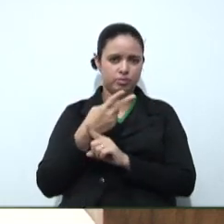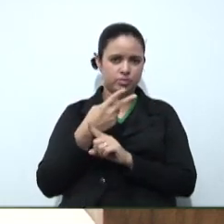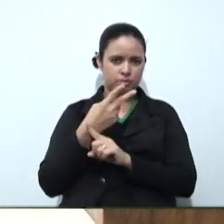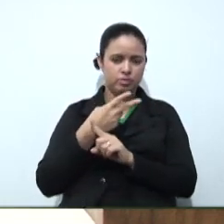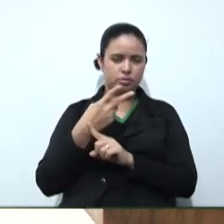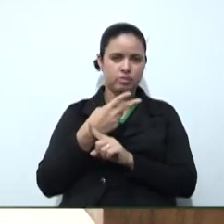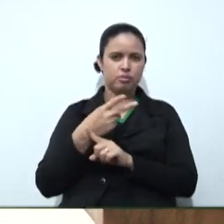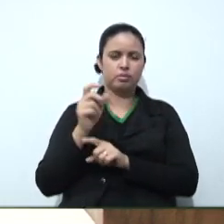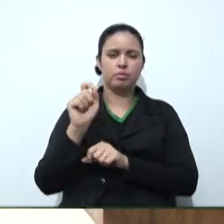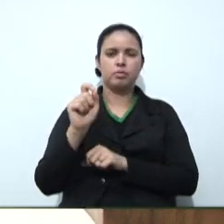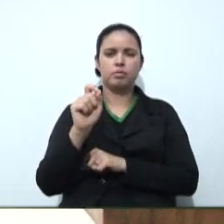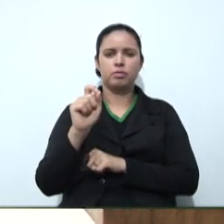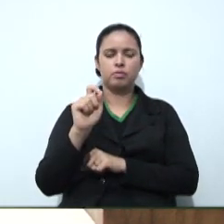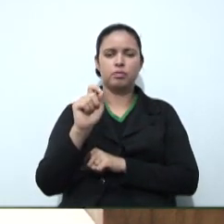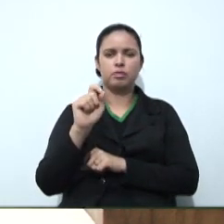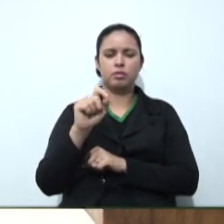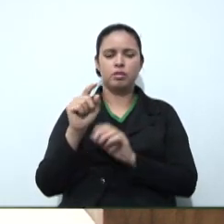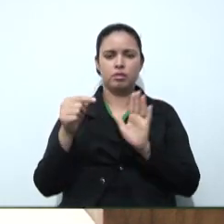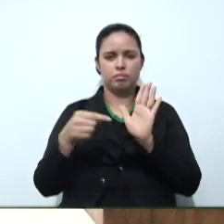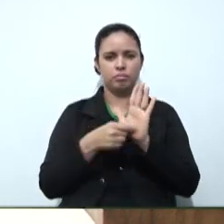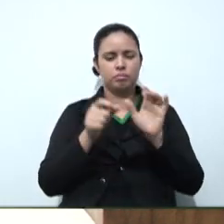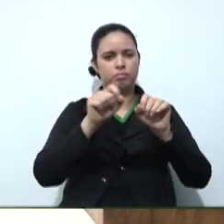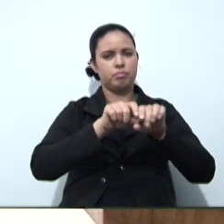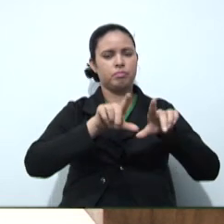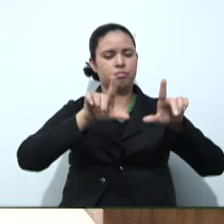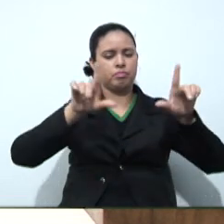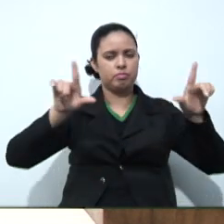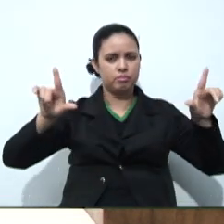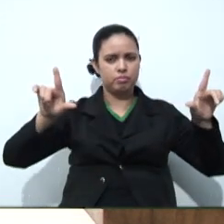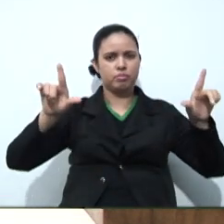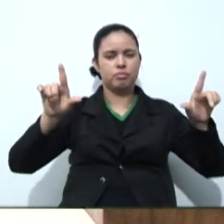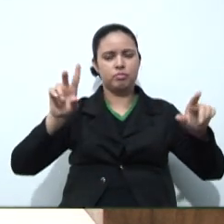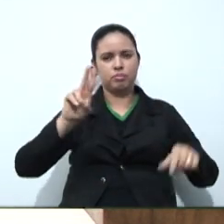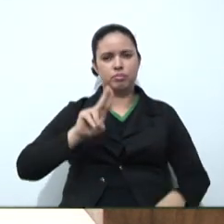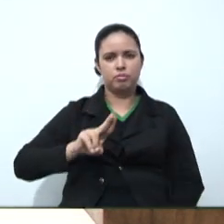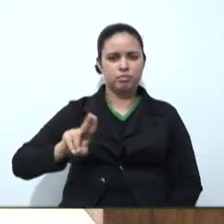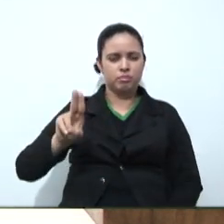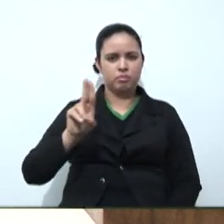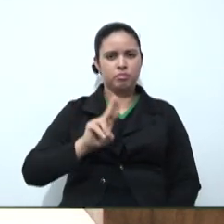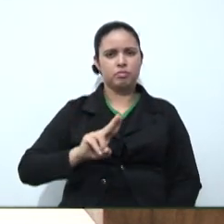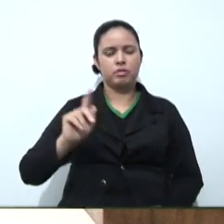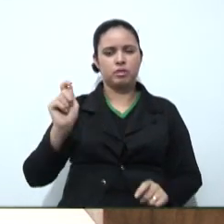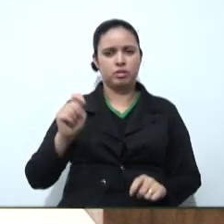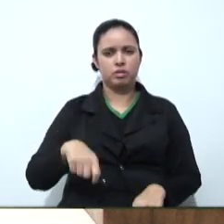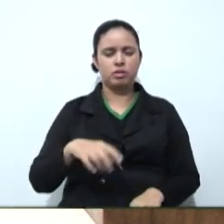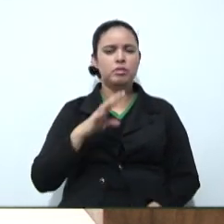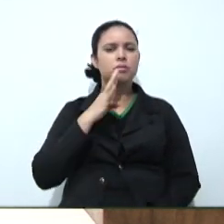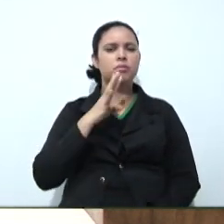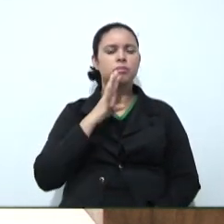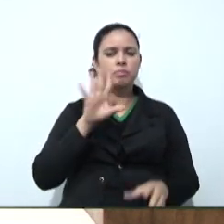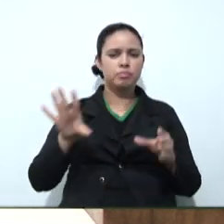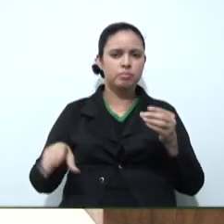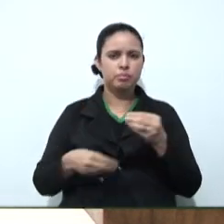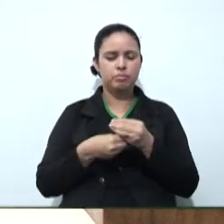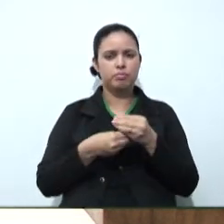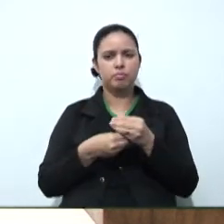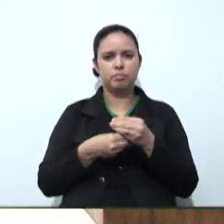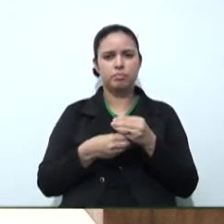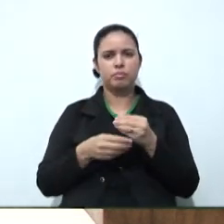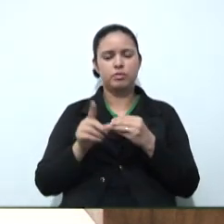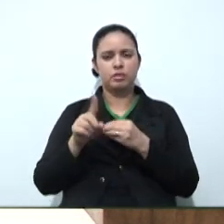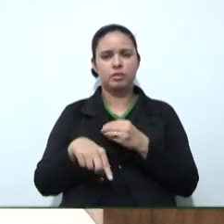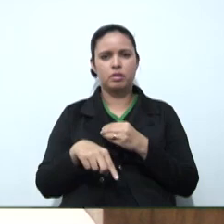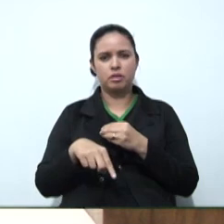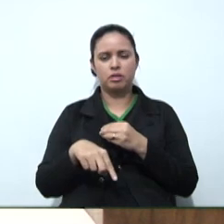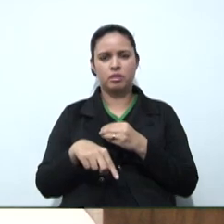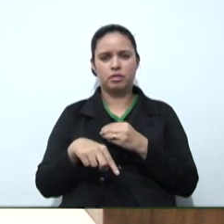né, naqueles canais que se utilizam para que a gente possa também ter conhecimento a partir dos filmes, que é O